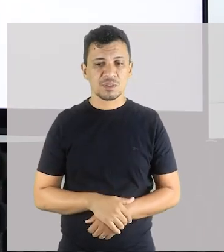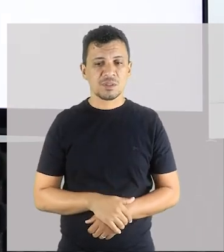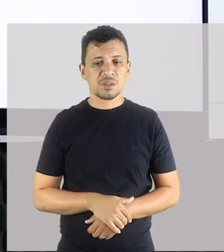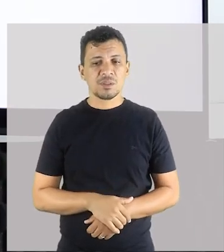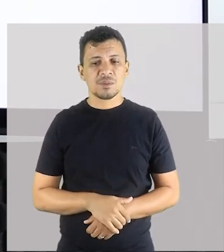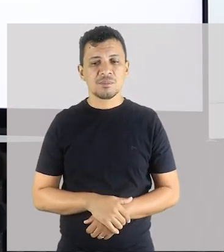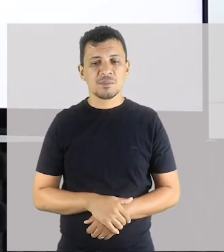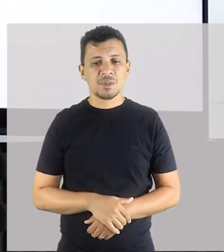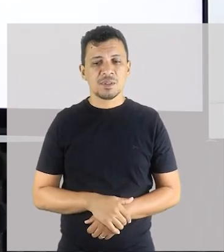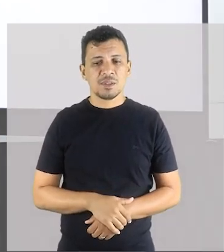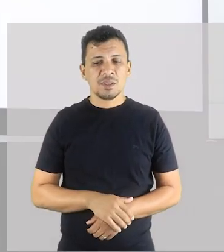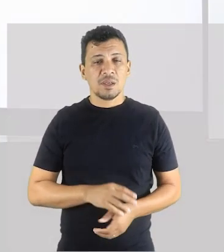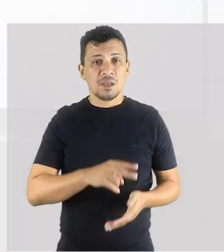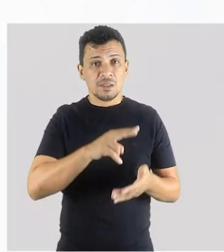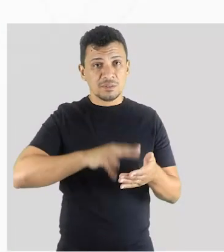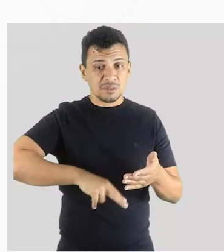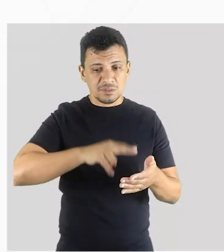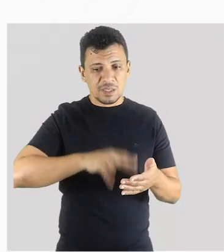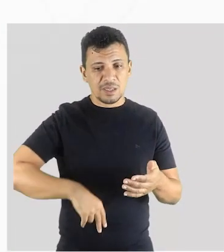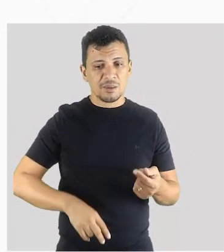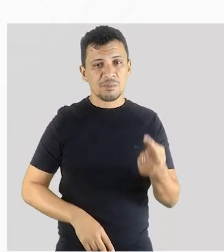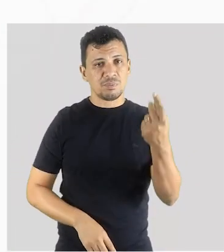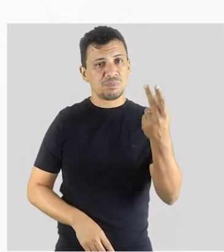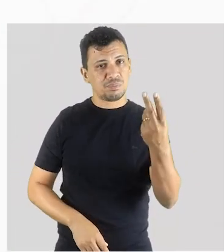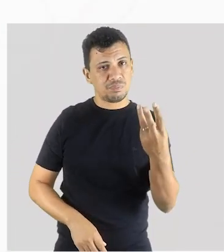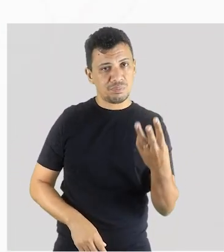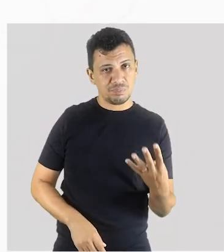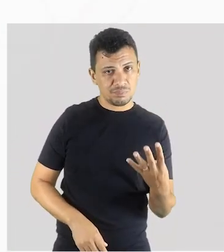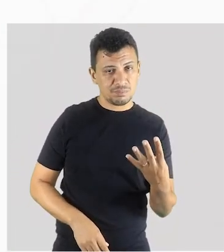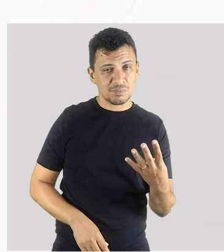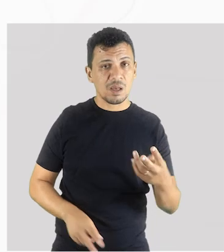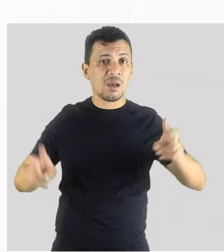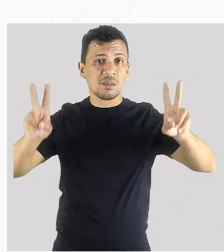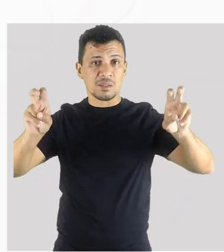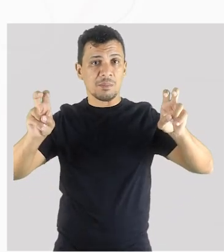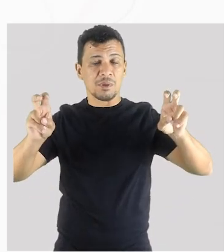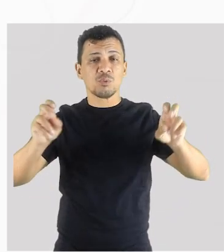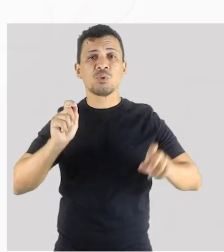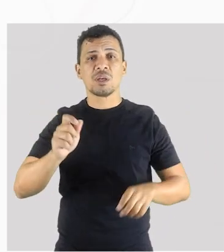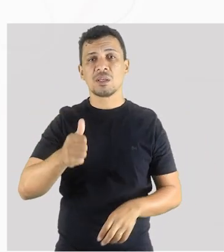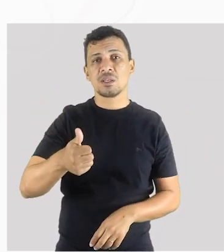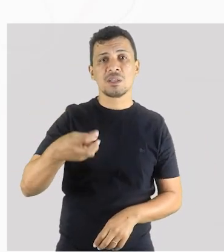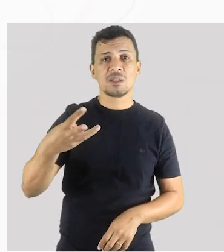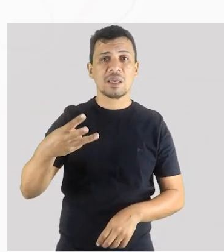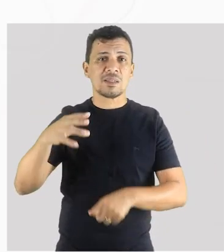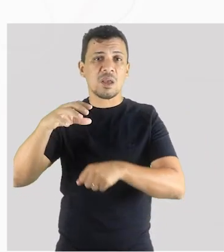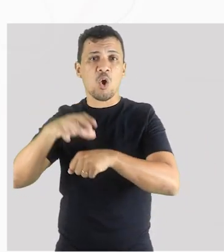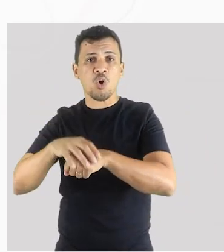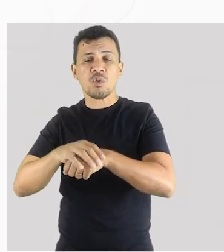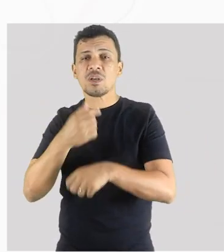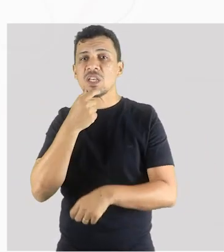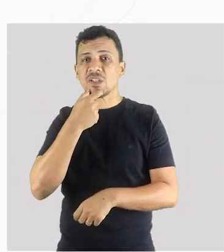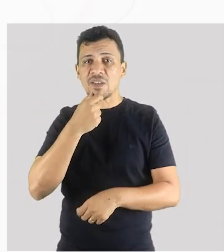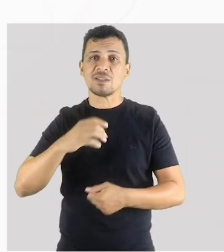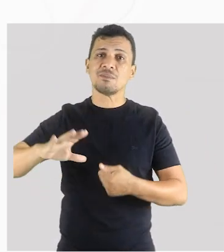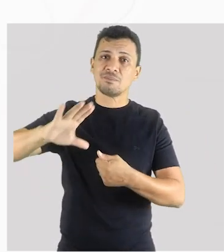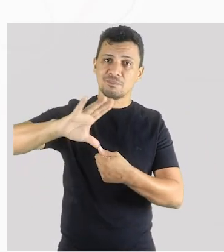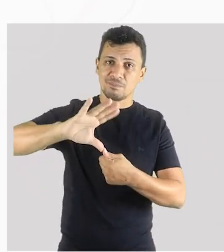UNESP 2009. Leia as assertivas sobre a independência das 13 colônias inglesas na América do